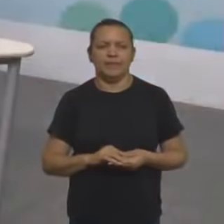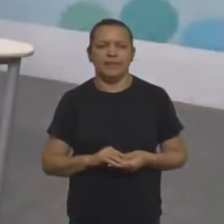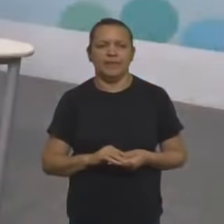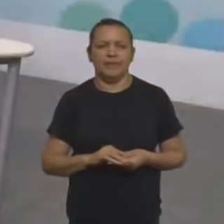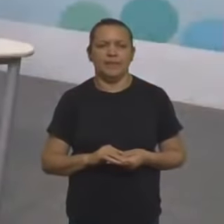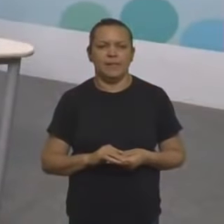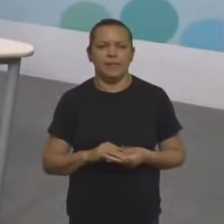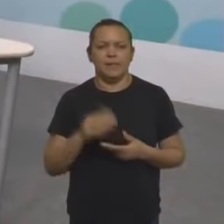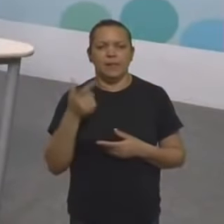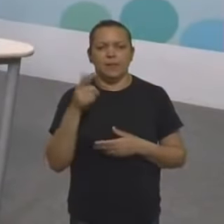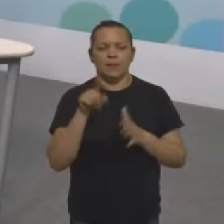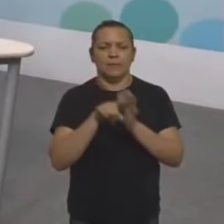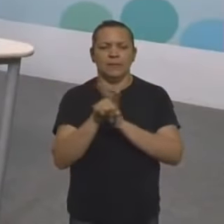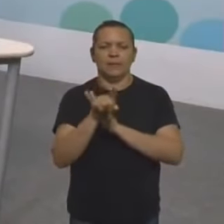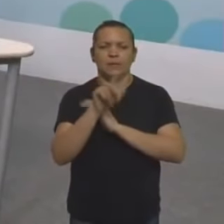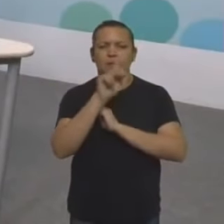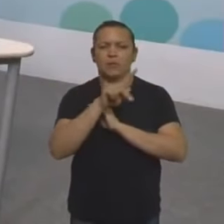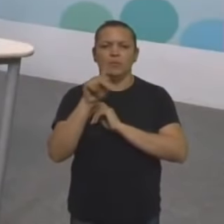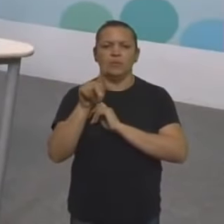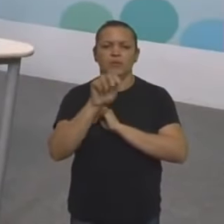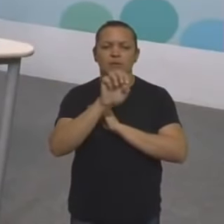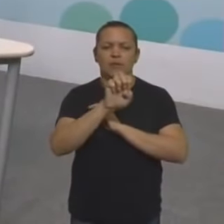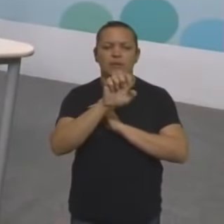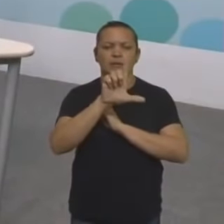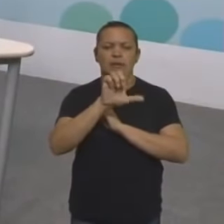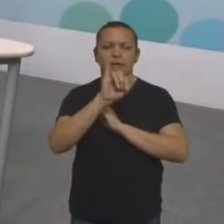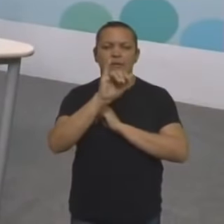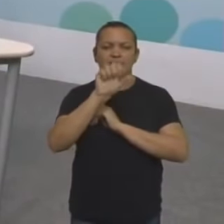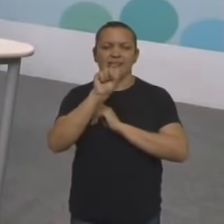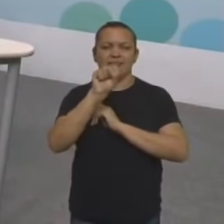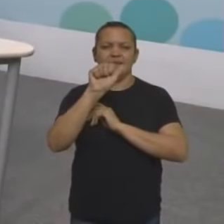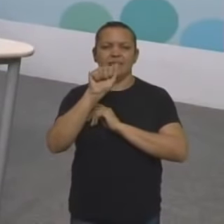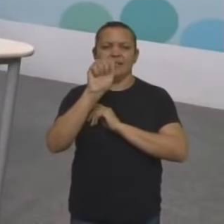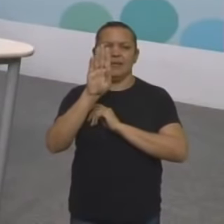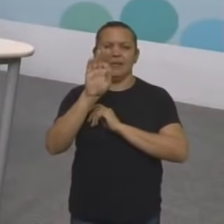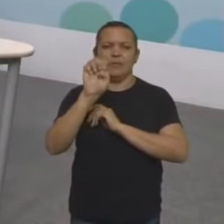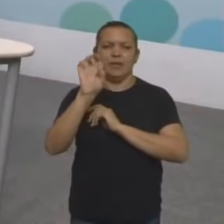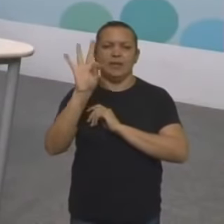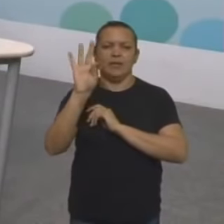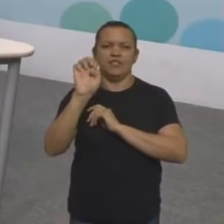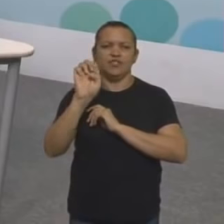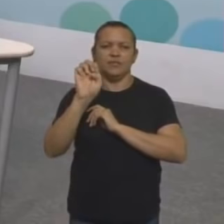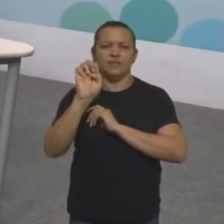A gente tem mais uma aqui da professora Elizabeth. A gente tem mais